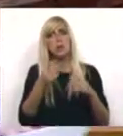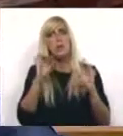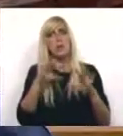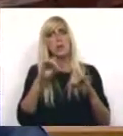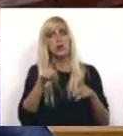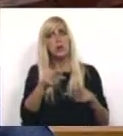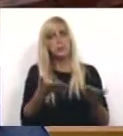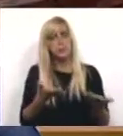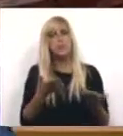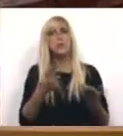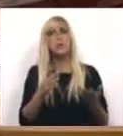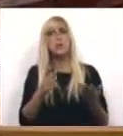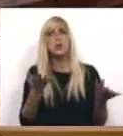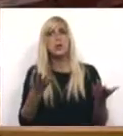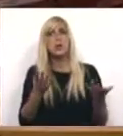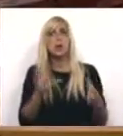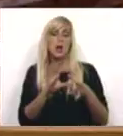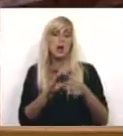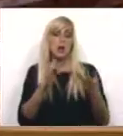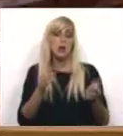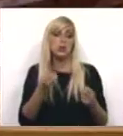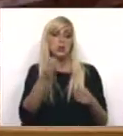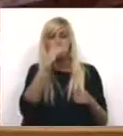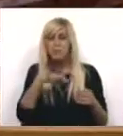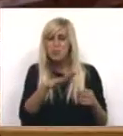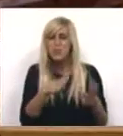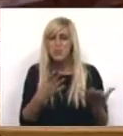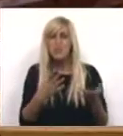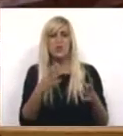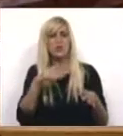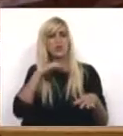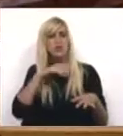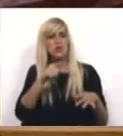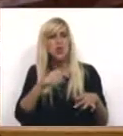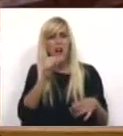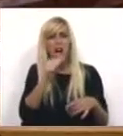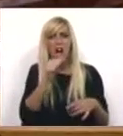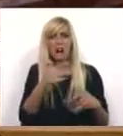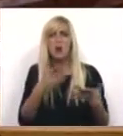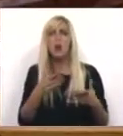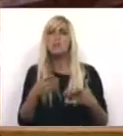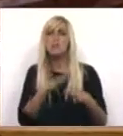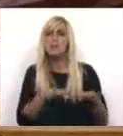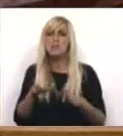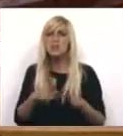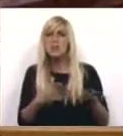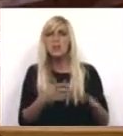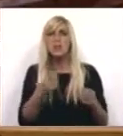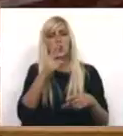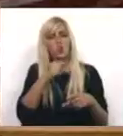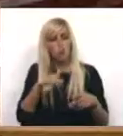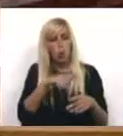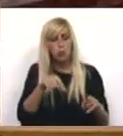prevenir, nomeadamente ao nível da poluição da água e dos lençóis freáticos, mas também ao nível da poluição e da erosão dos